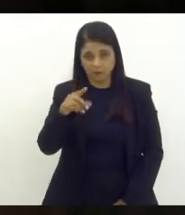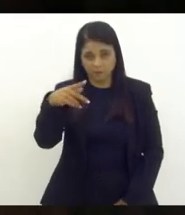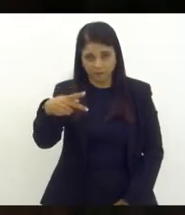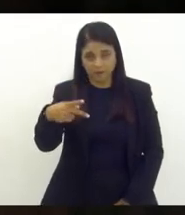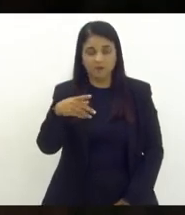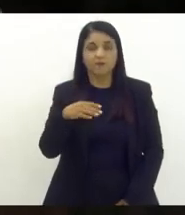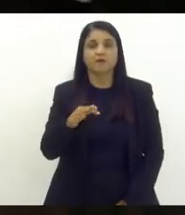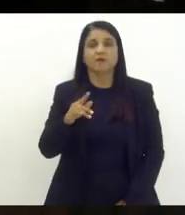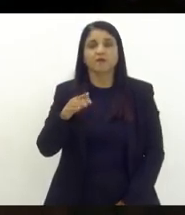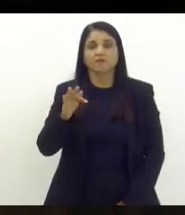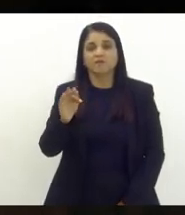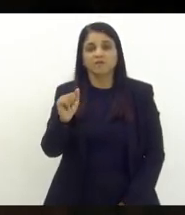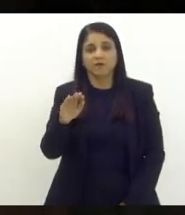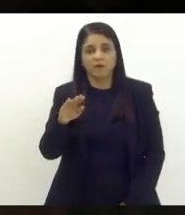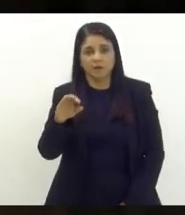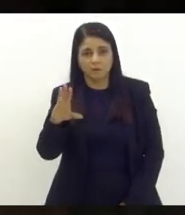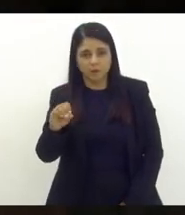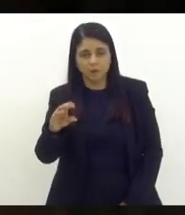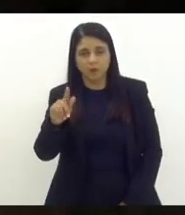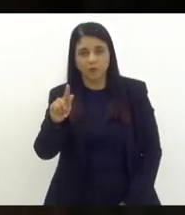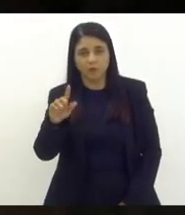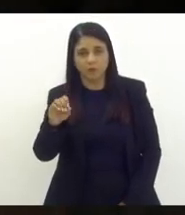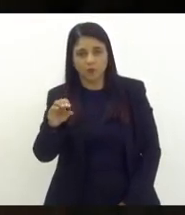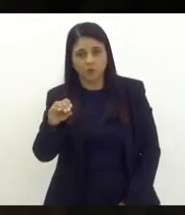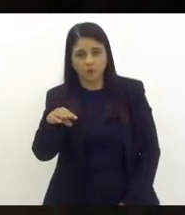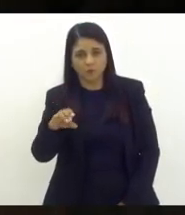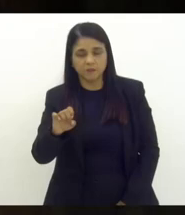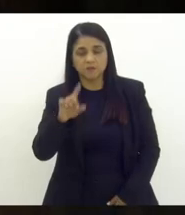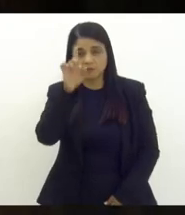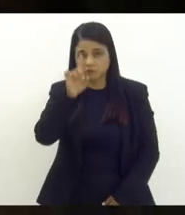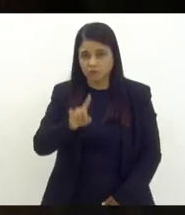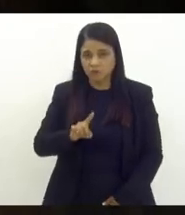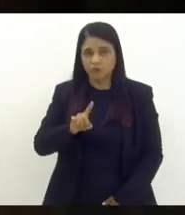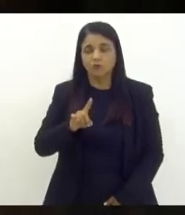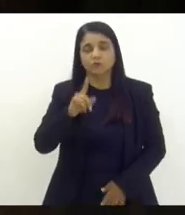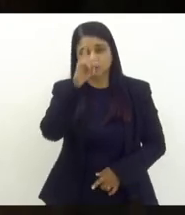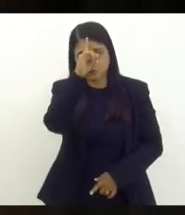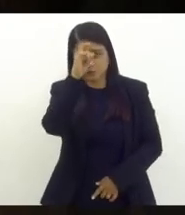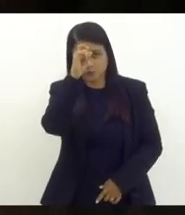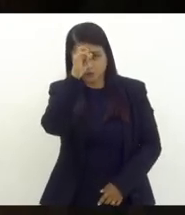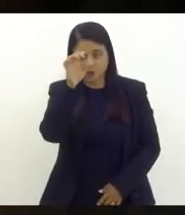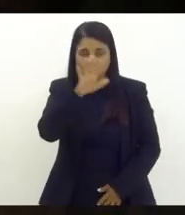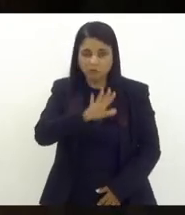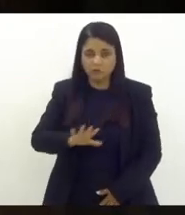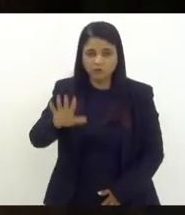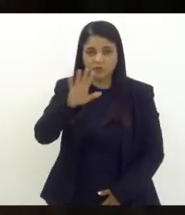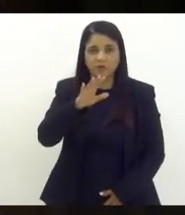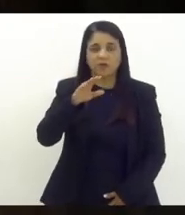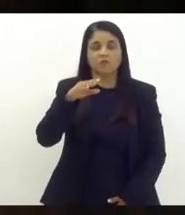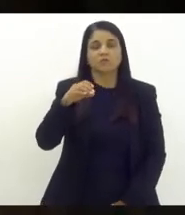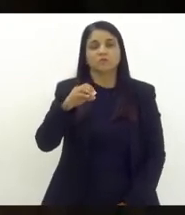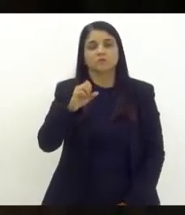Pereira diretor geral do Hospital Municipal soua Aguiar representando a Paula